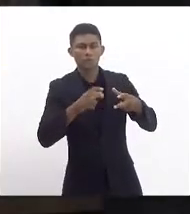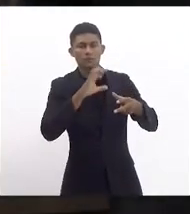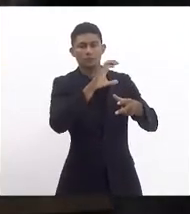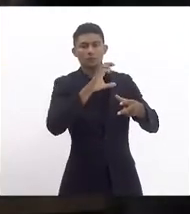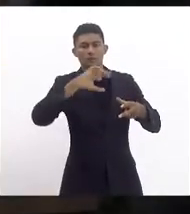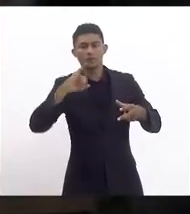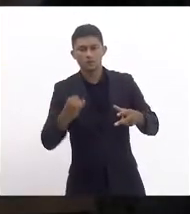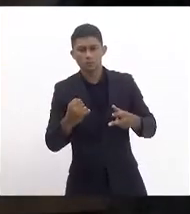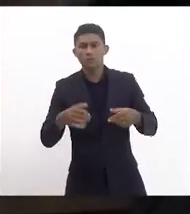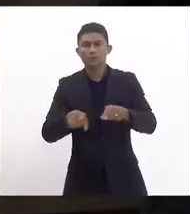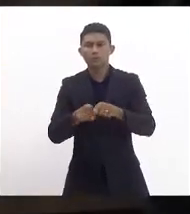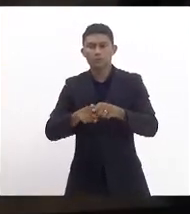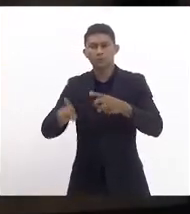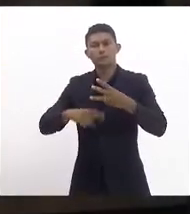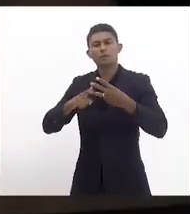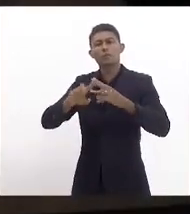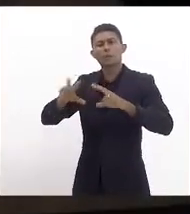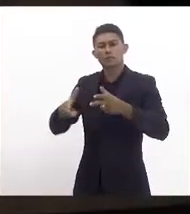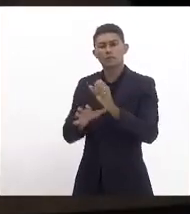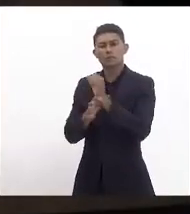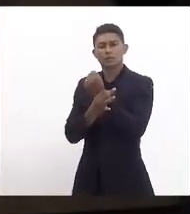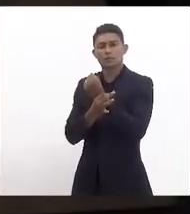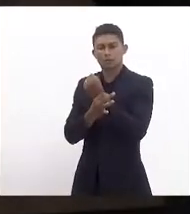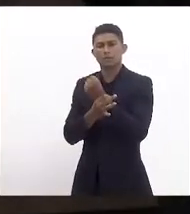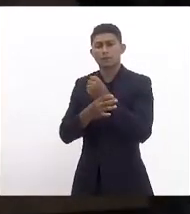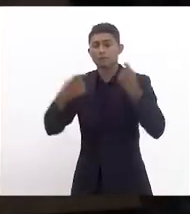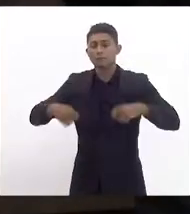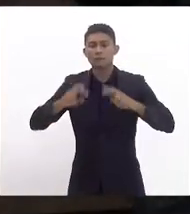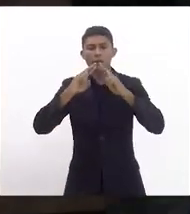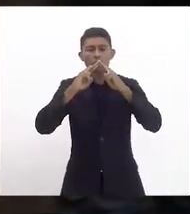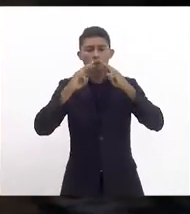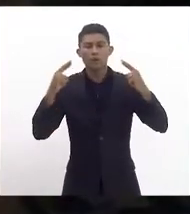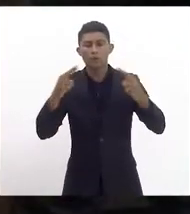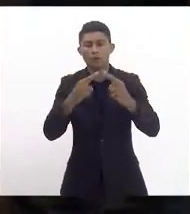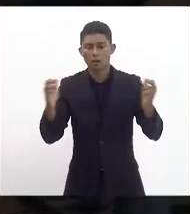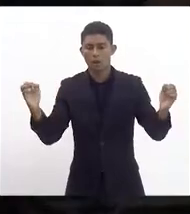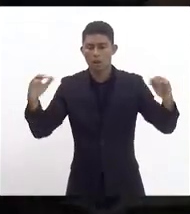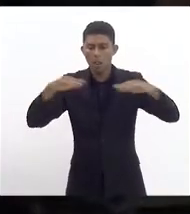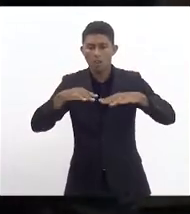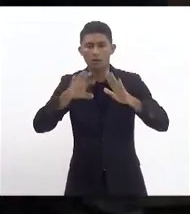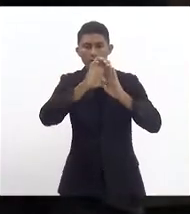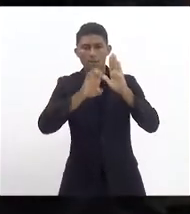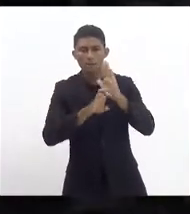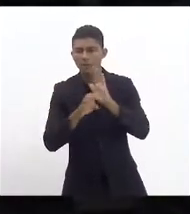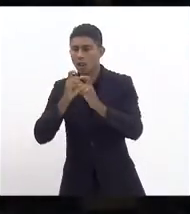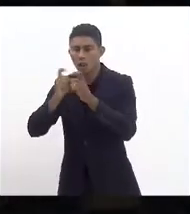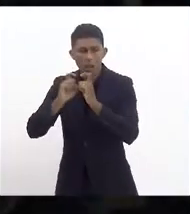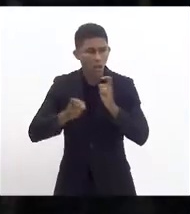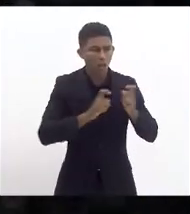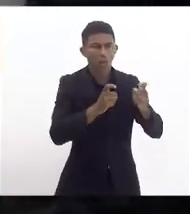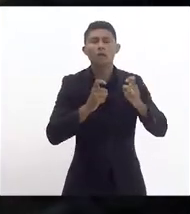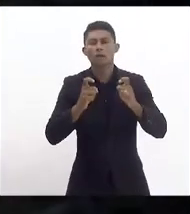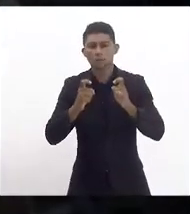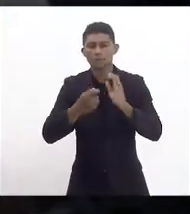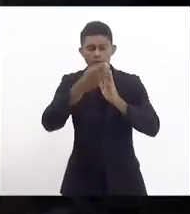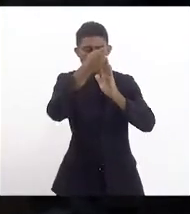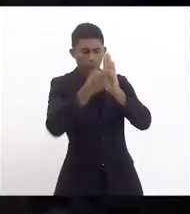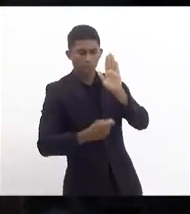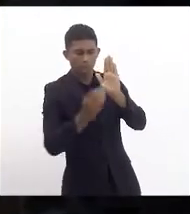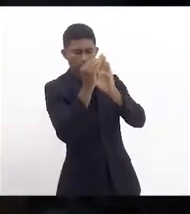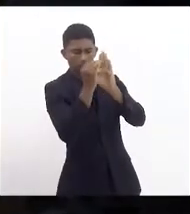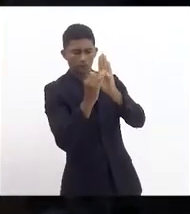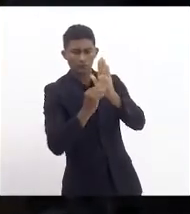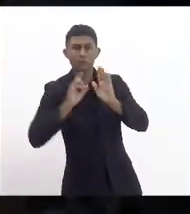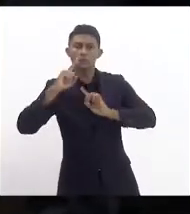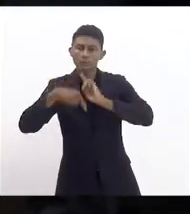da Comissão de Segurança Pública, para que a gente discuta as emendas, chegue a um consenso do texto e traga efetivamente a